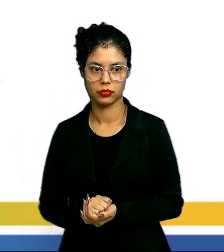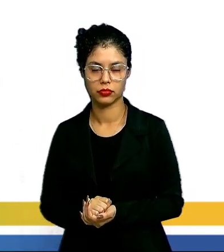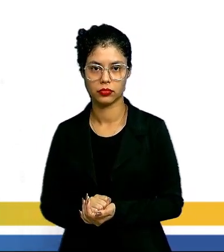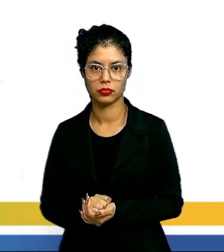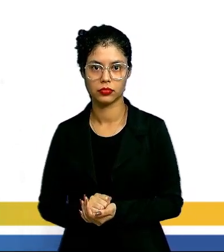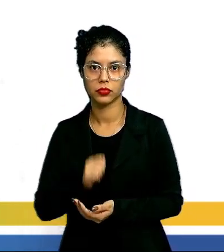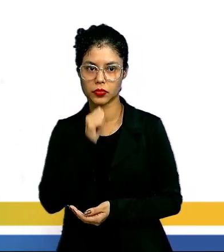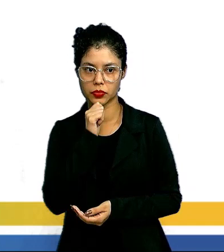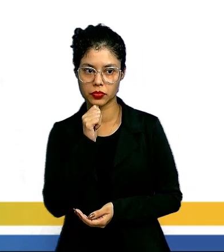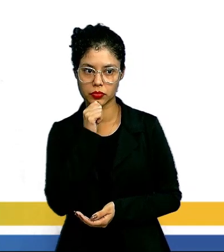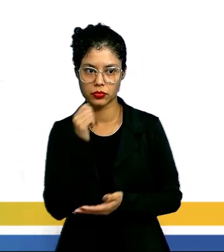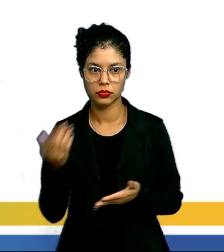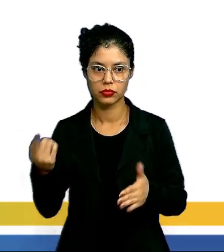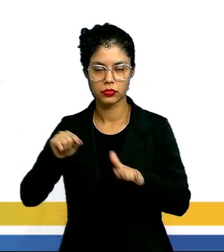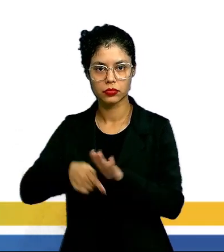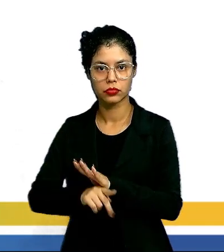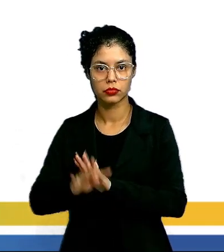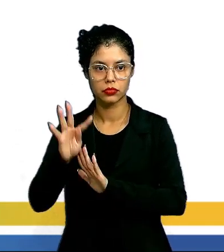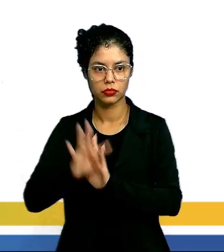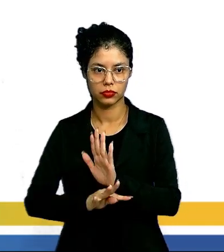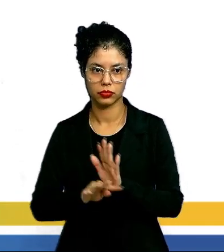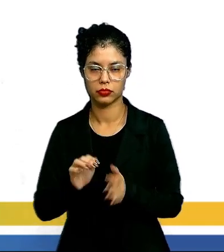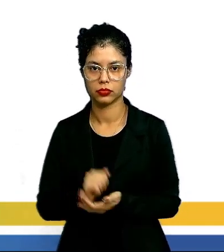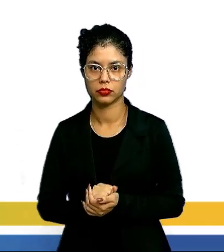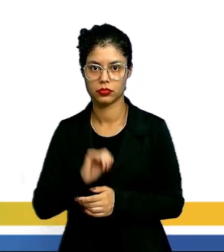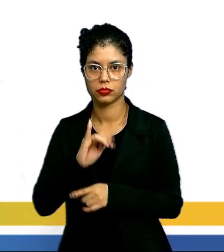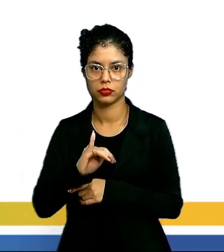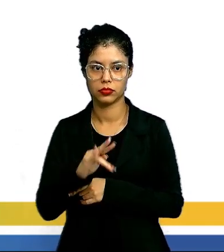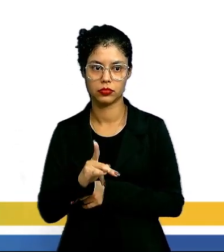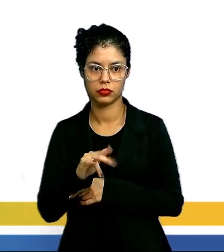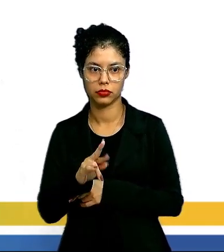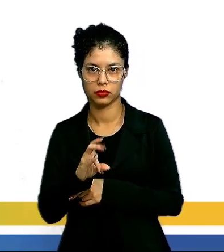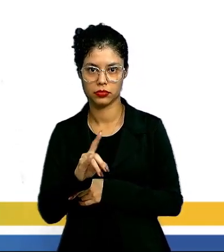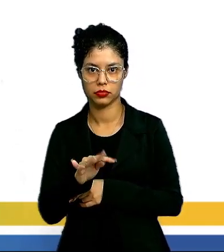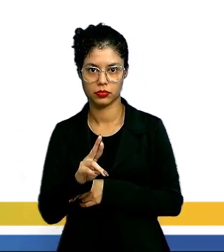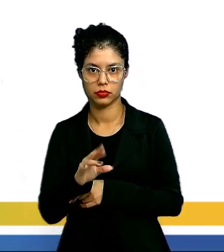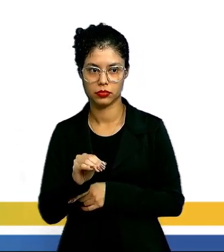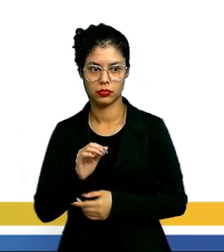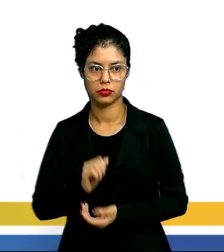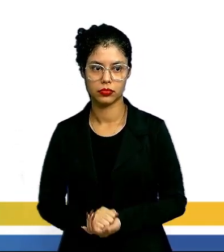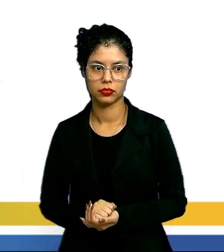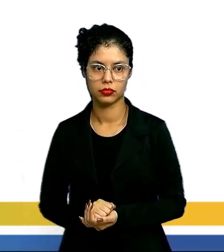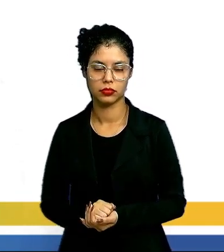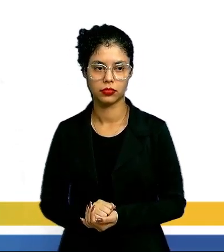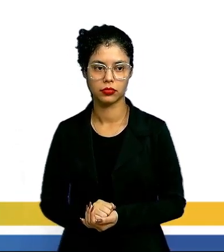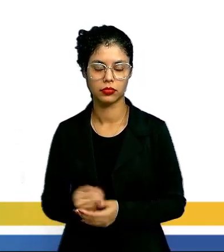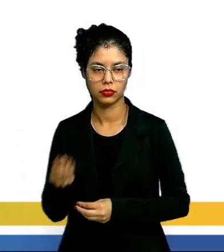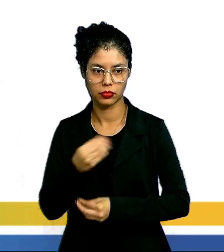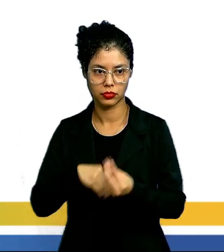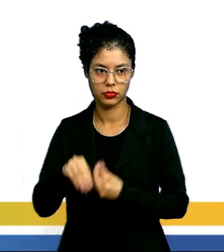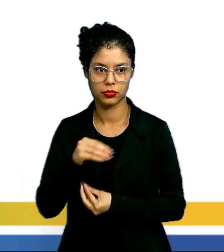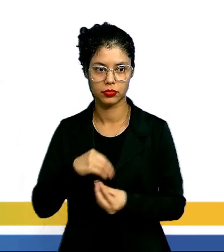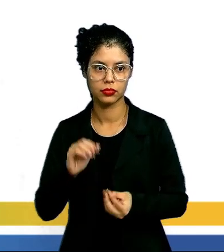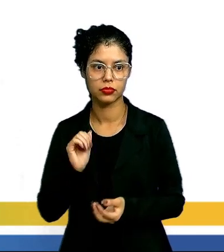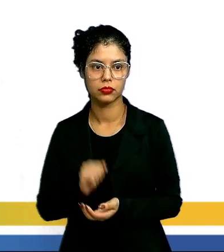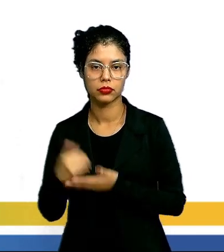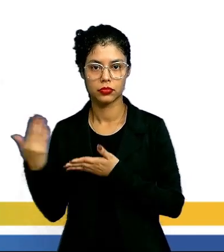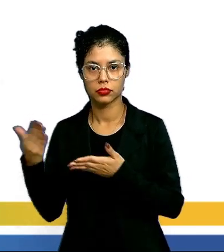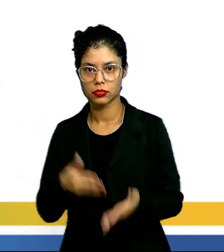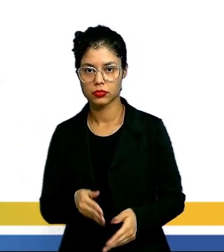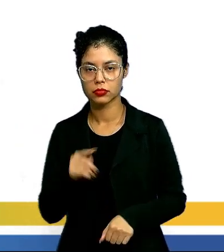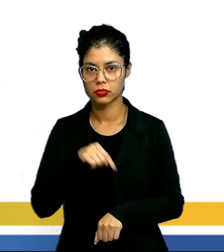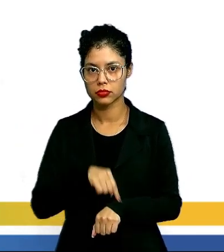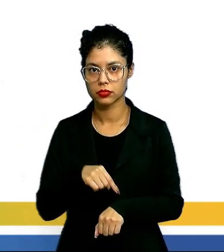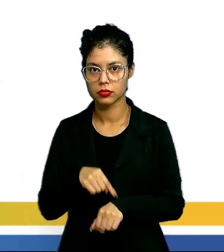está escondido no texto. É aquilo que está implícito. Ela envolve a capacidade de chegar a